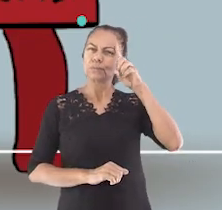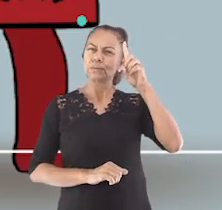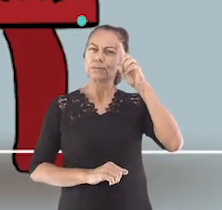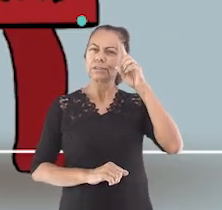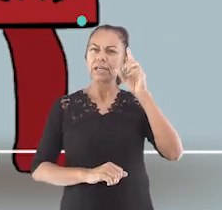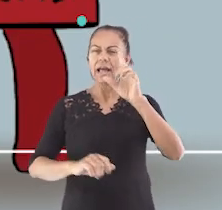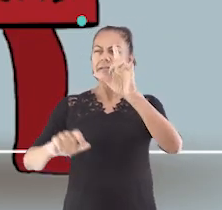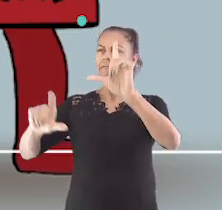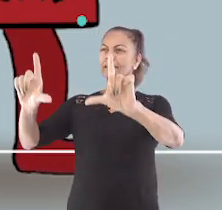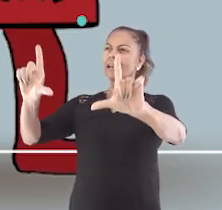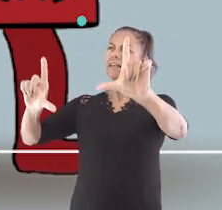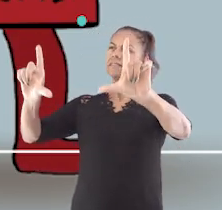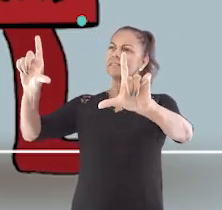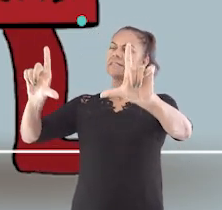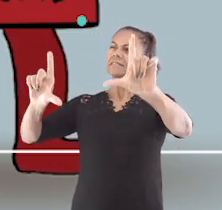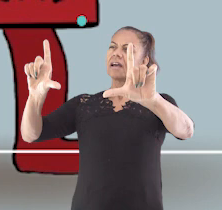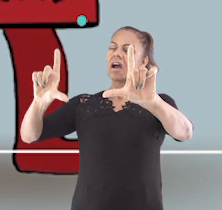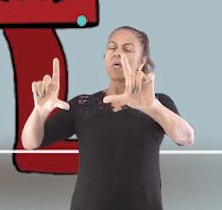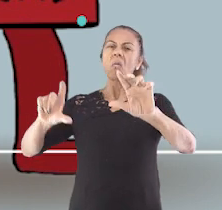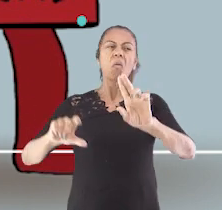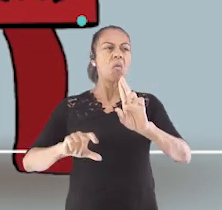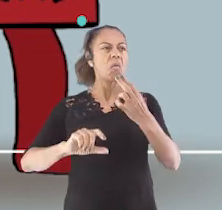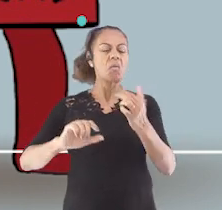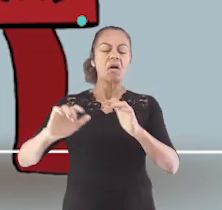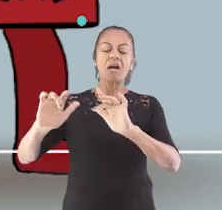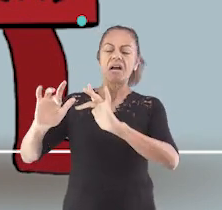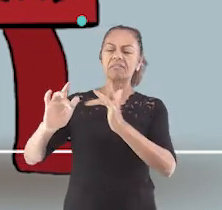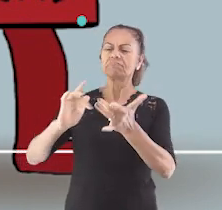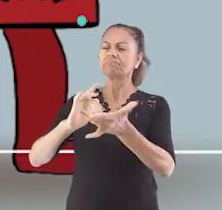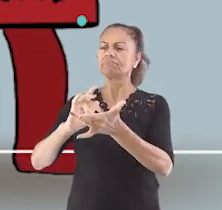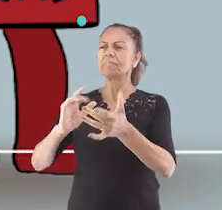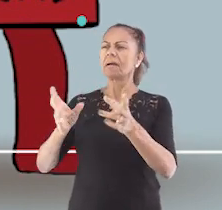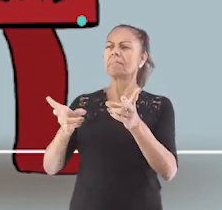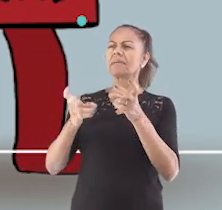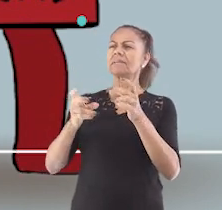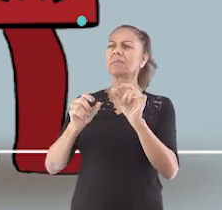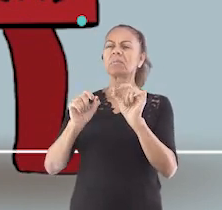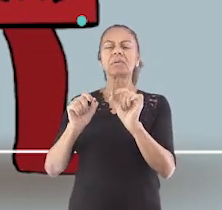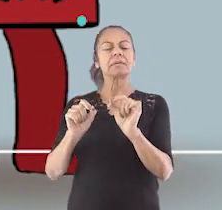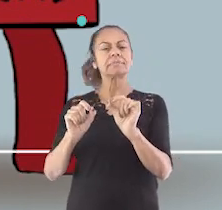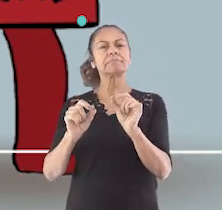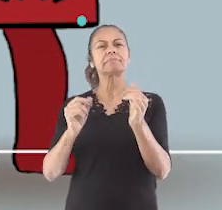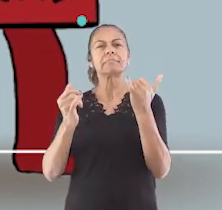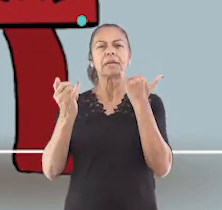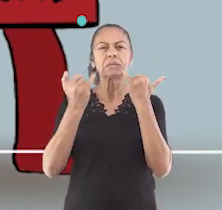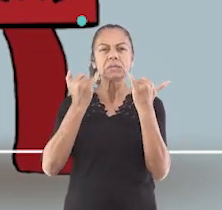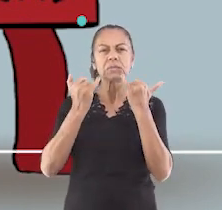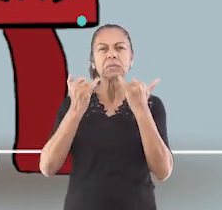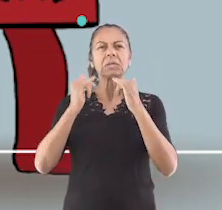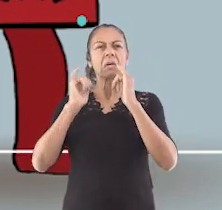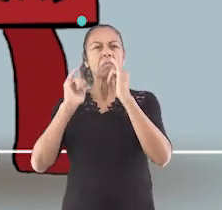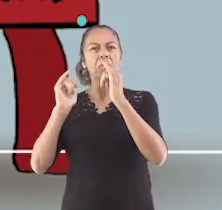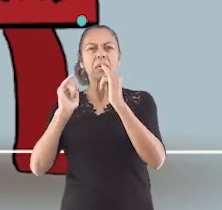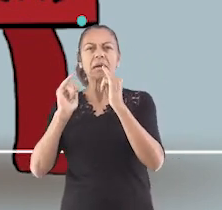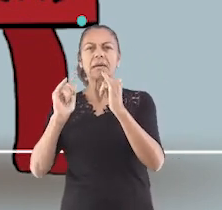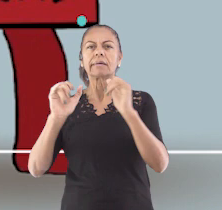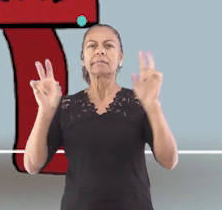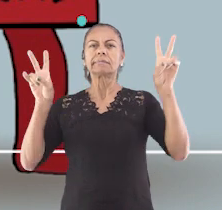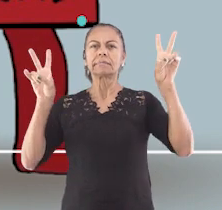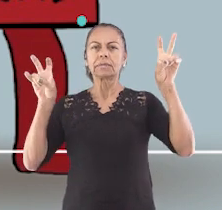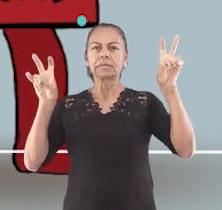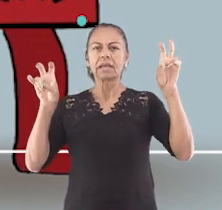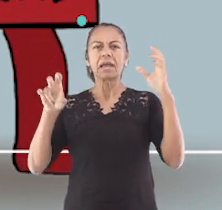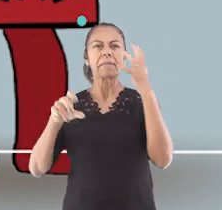dias ligamos nossa TV ou olhamos nas redes sociais, nos deparamos com propagandas e anúncios